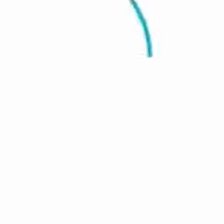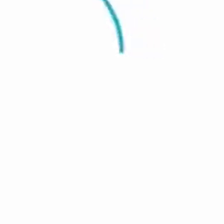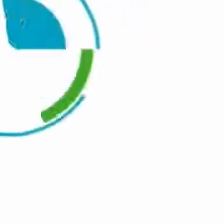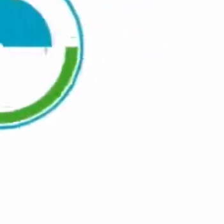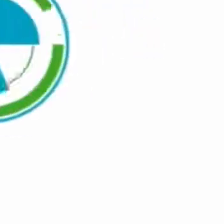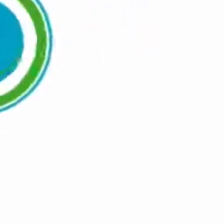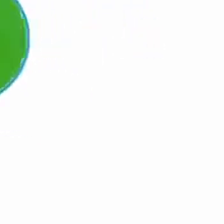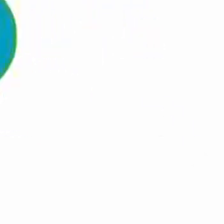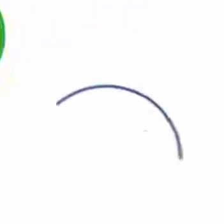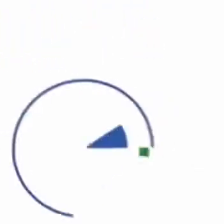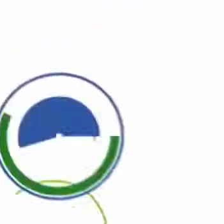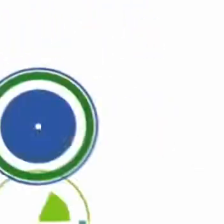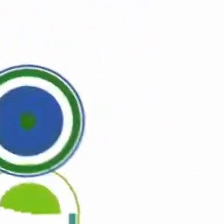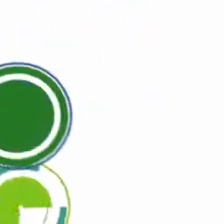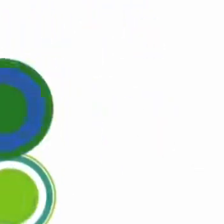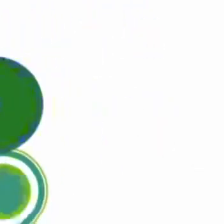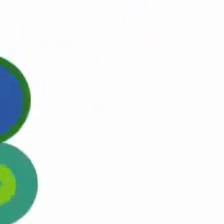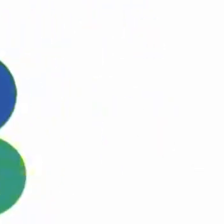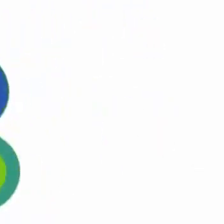E aí